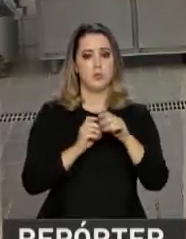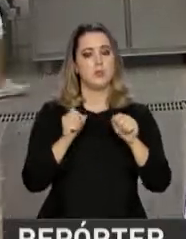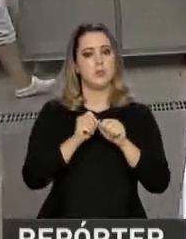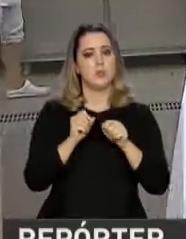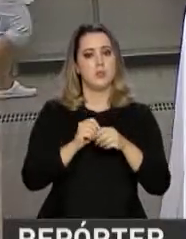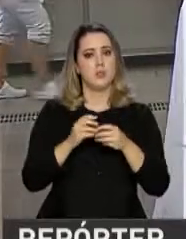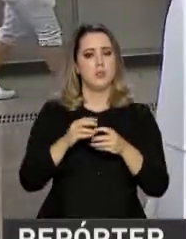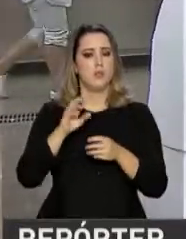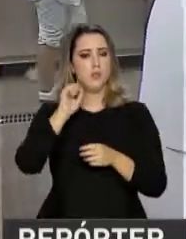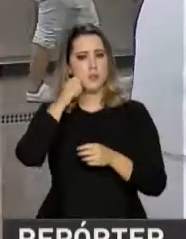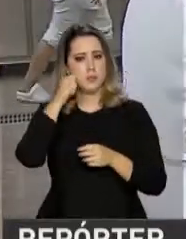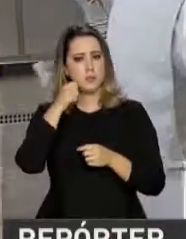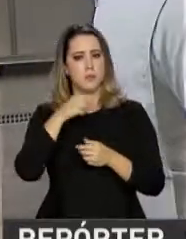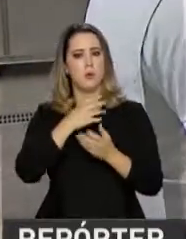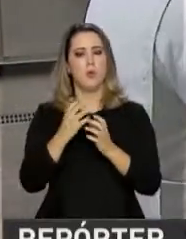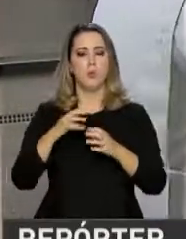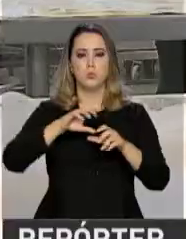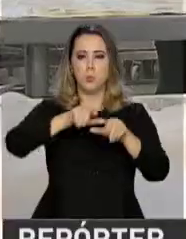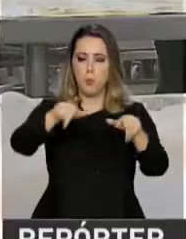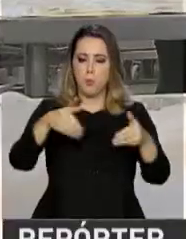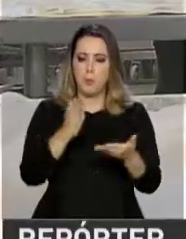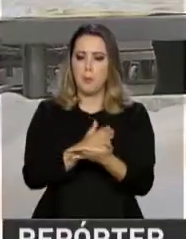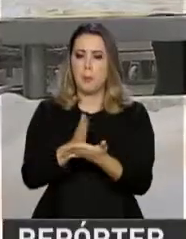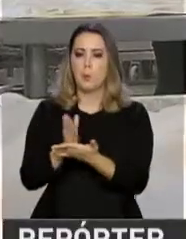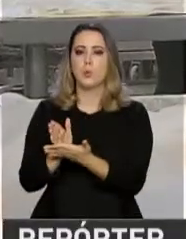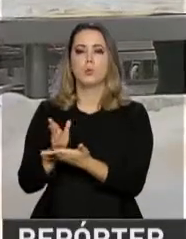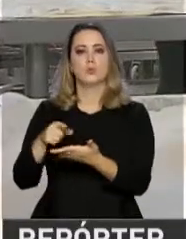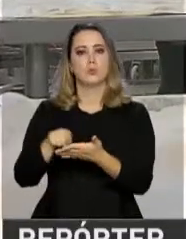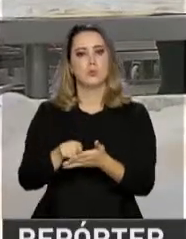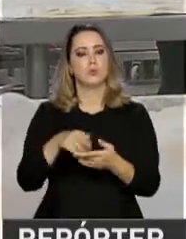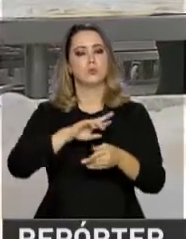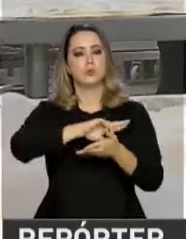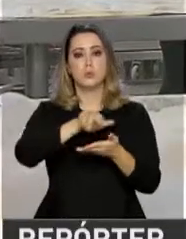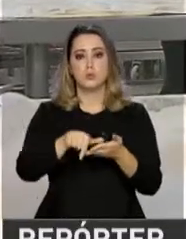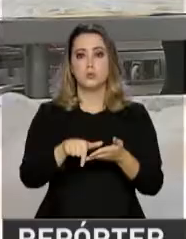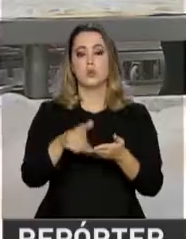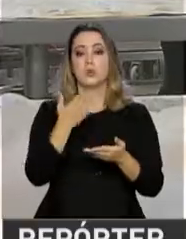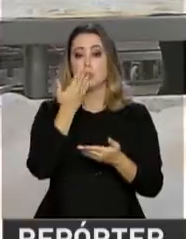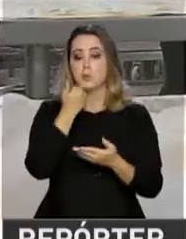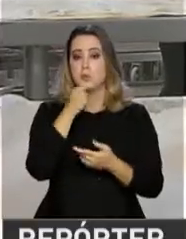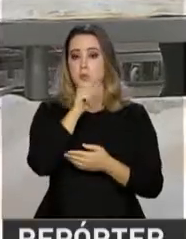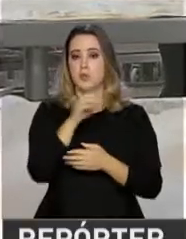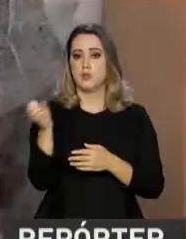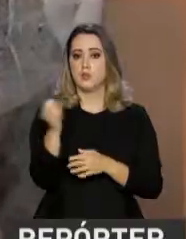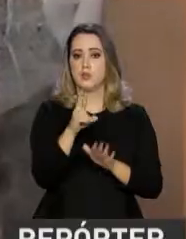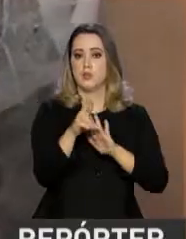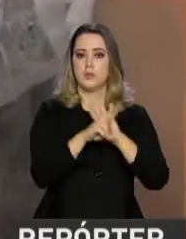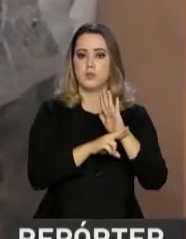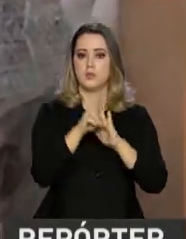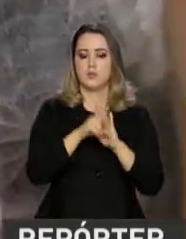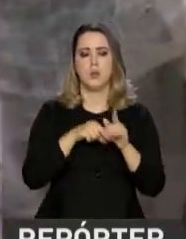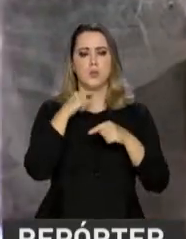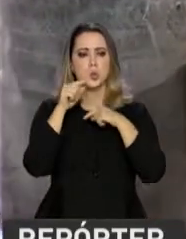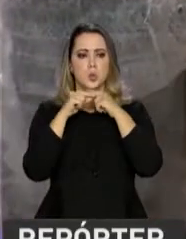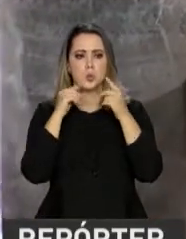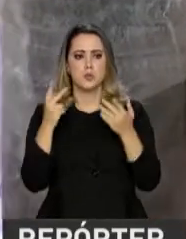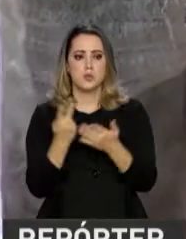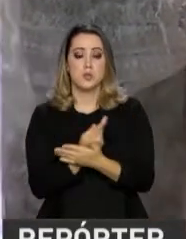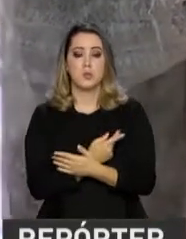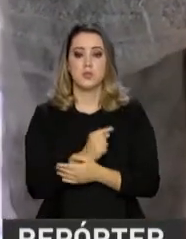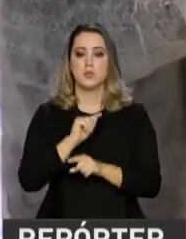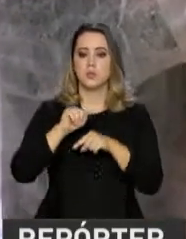bolos biscoitos e salgados assim que as novas regras para o trabalho foram anunciadas as dúvidas surgiram